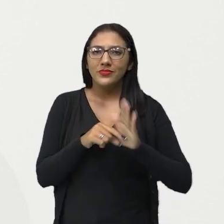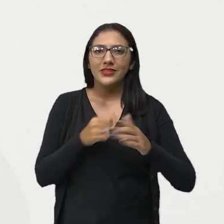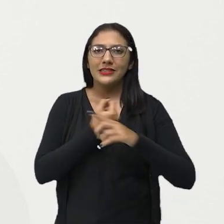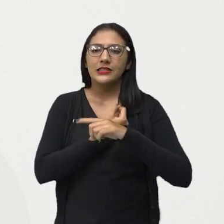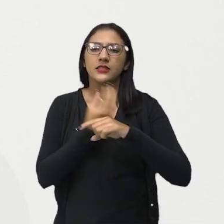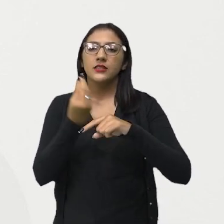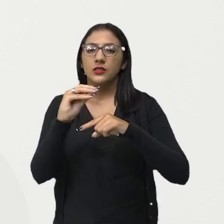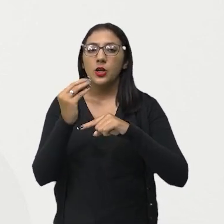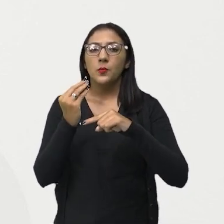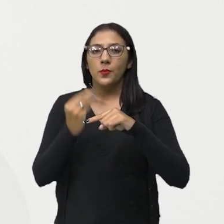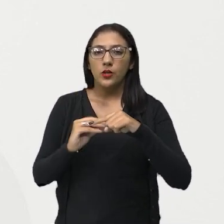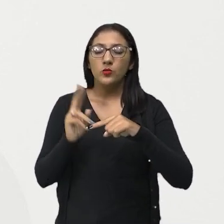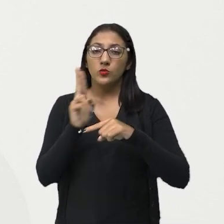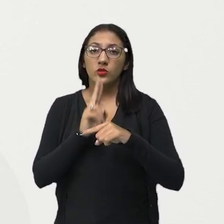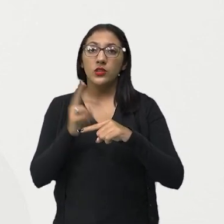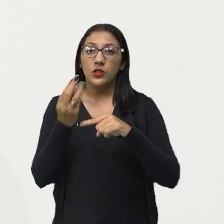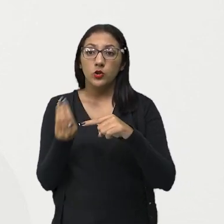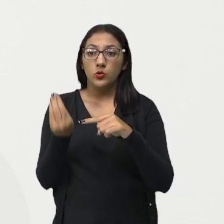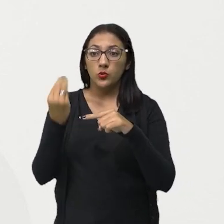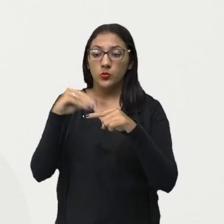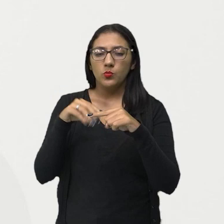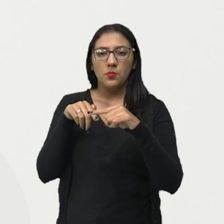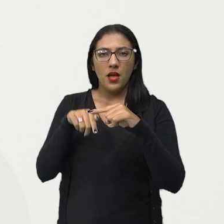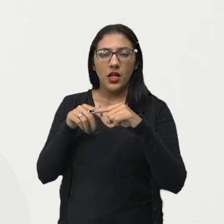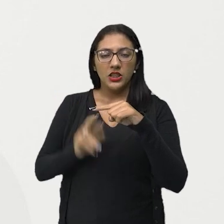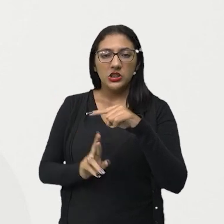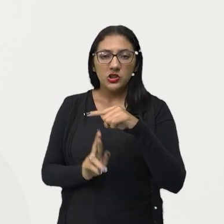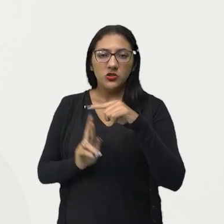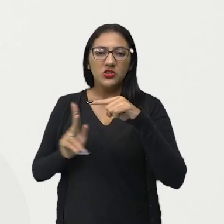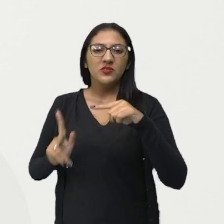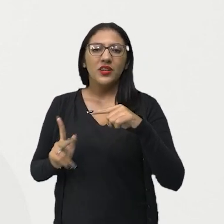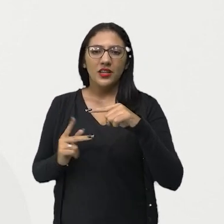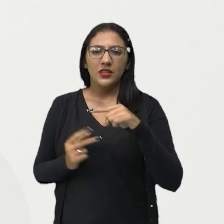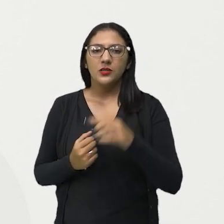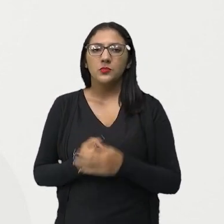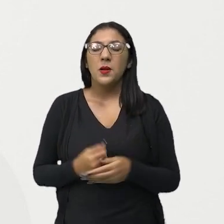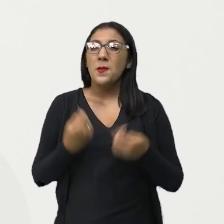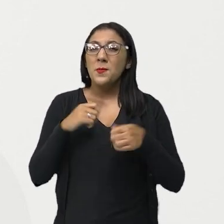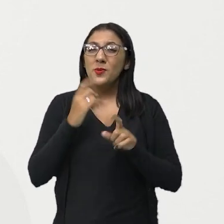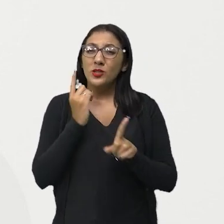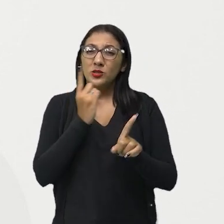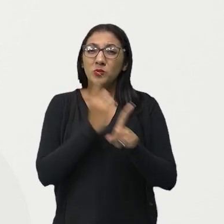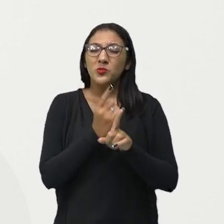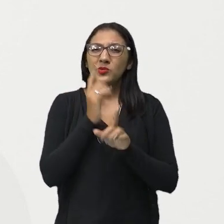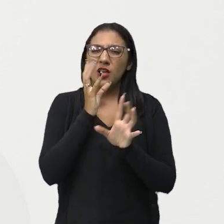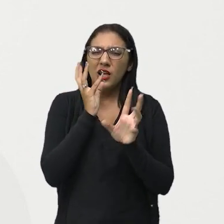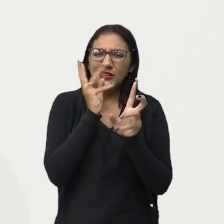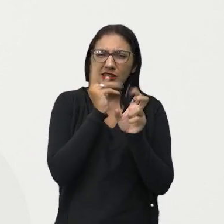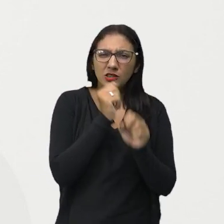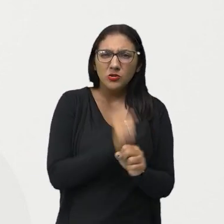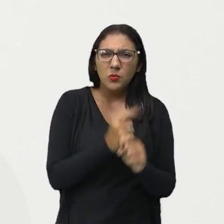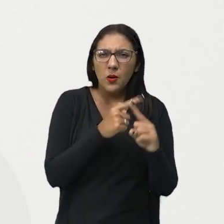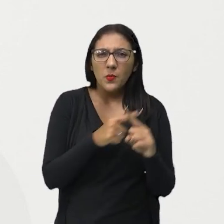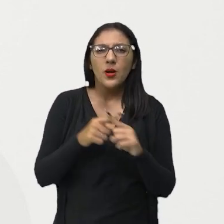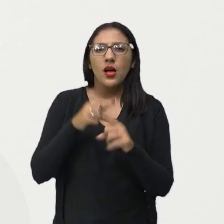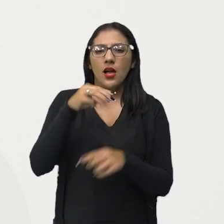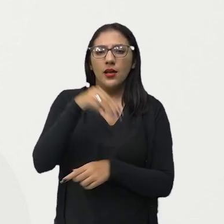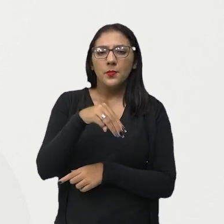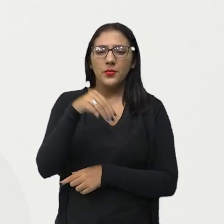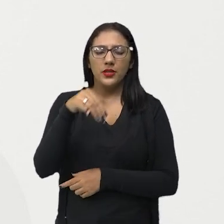numéricas com denominadores diferentes, encontre o MMC dos